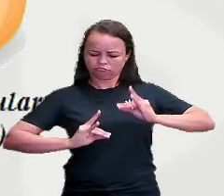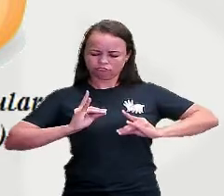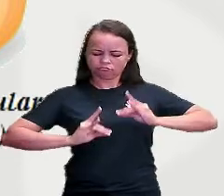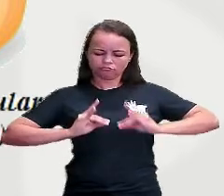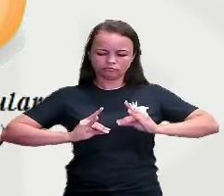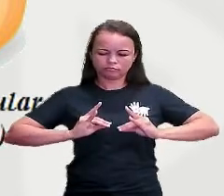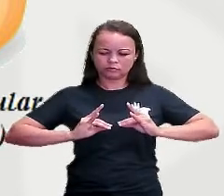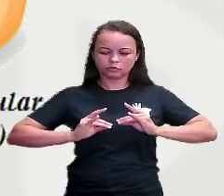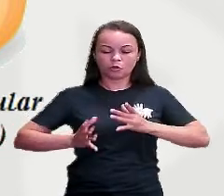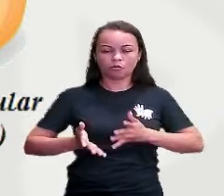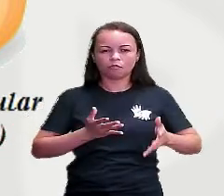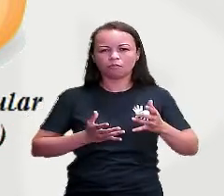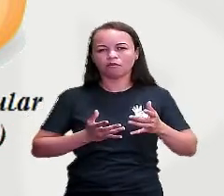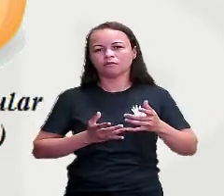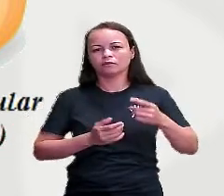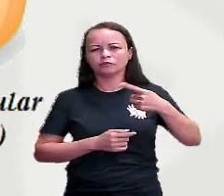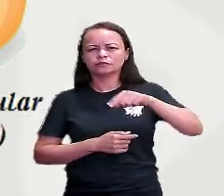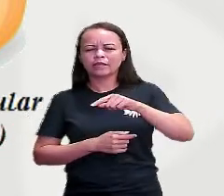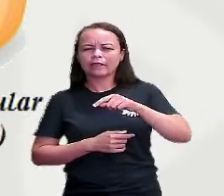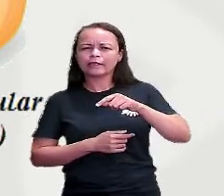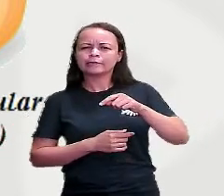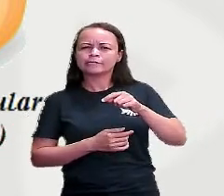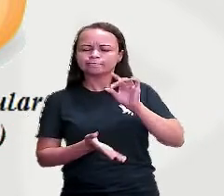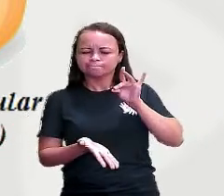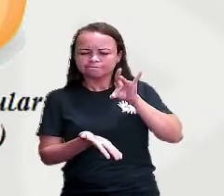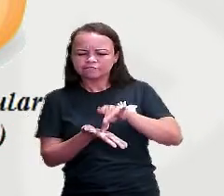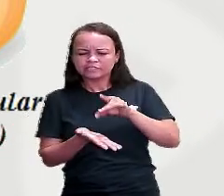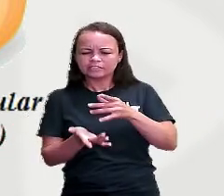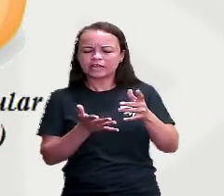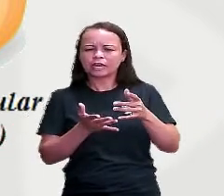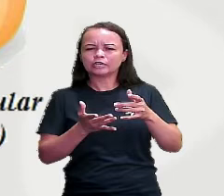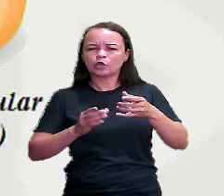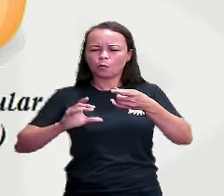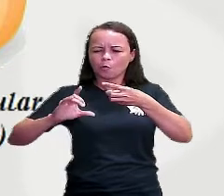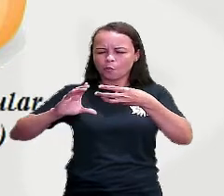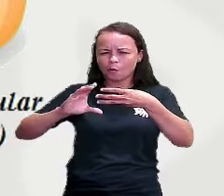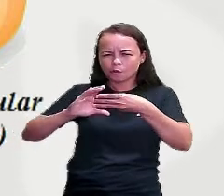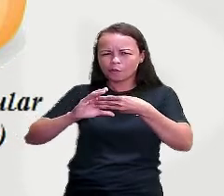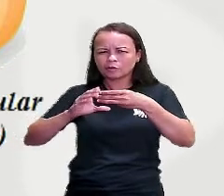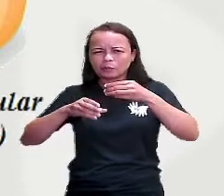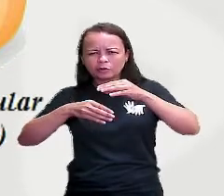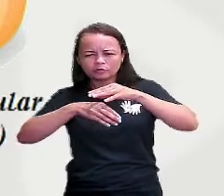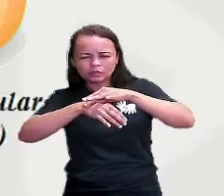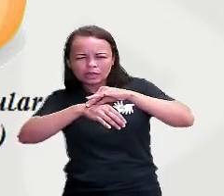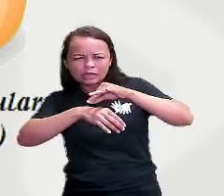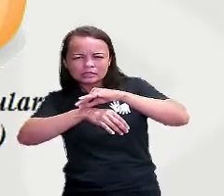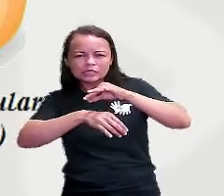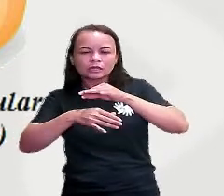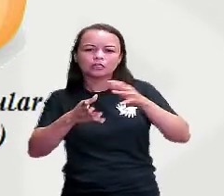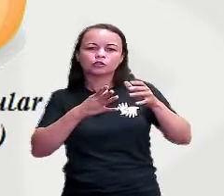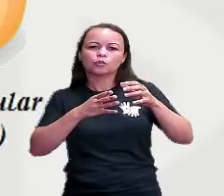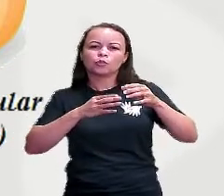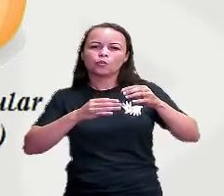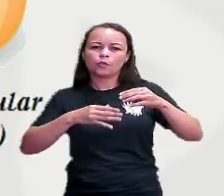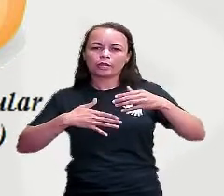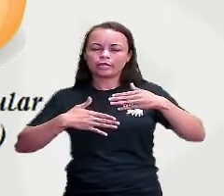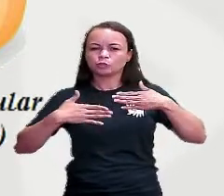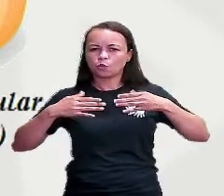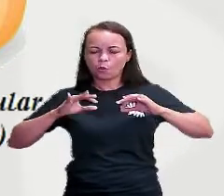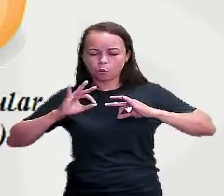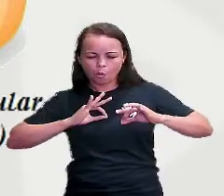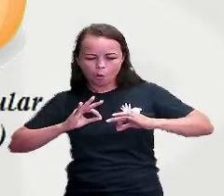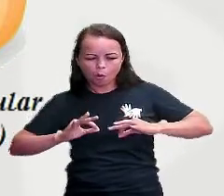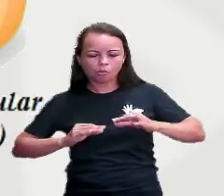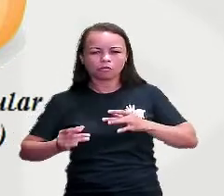têm essa afinidade, como é que esse hormônio ele é tão específico para um tipo de célula, para um tipo de tecido, para um tipo de órgão. Então a gente vai ter as chamadas